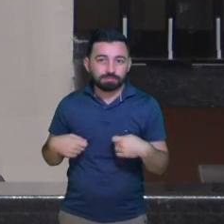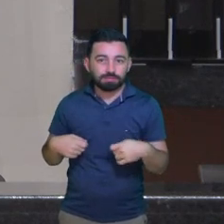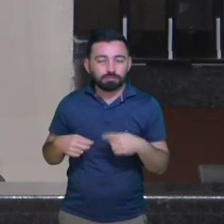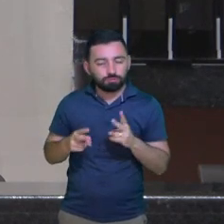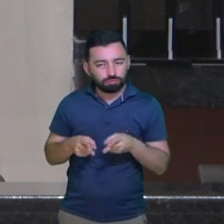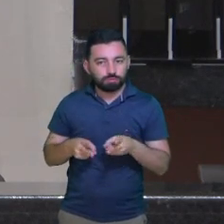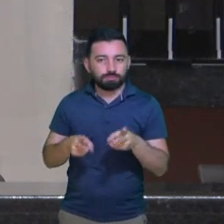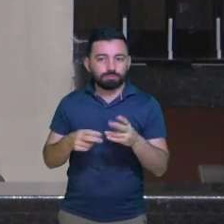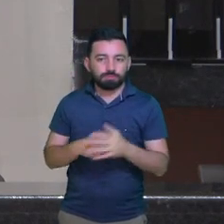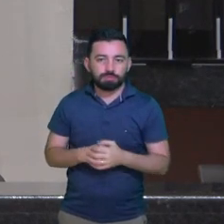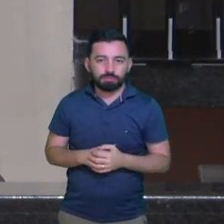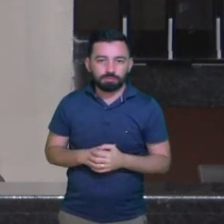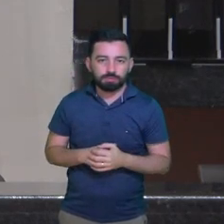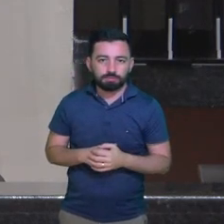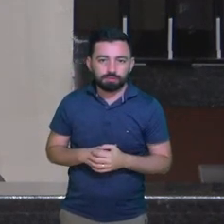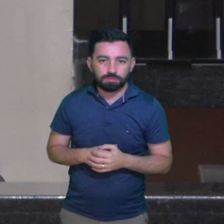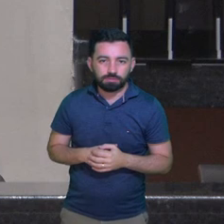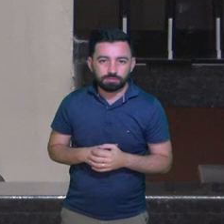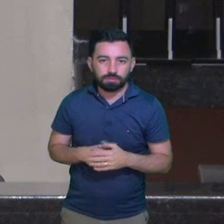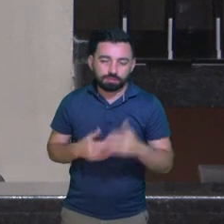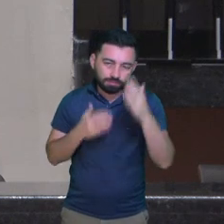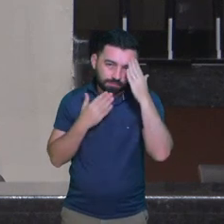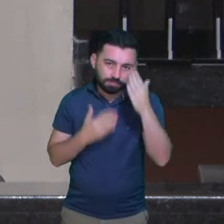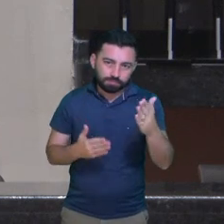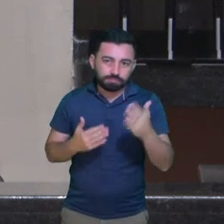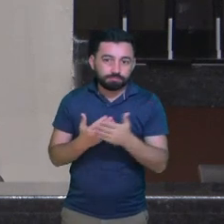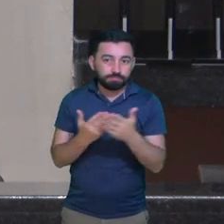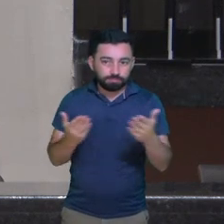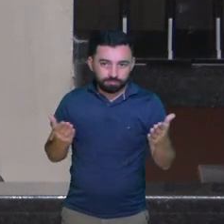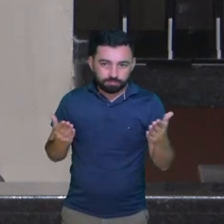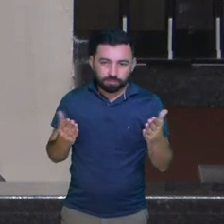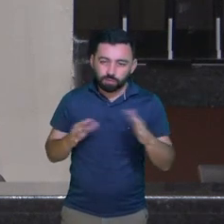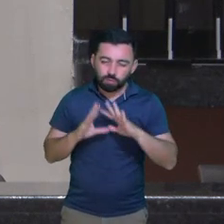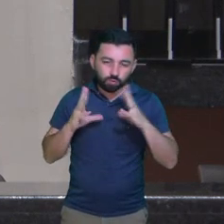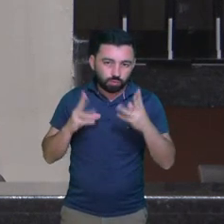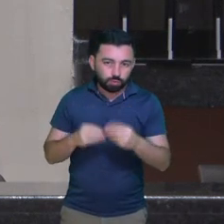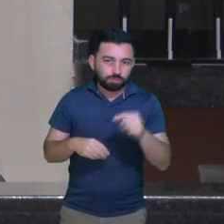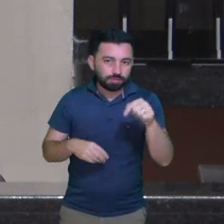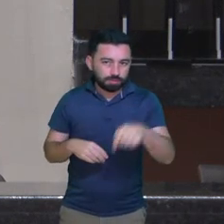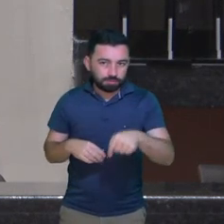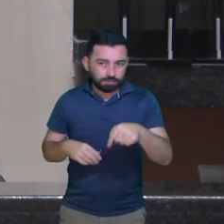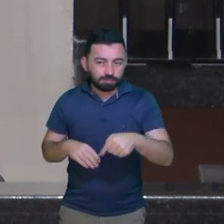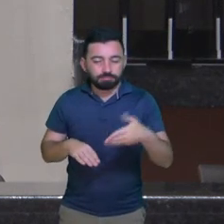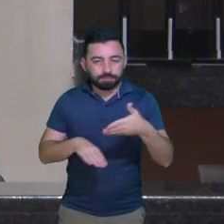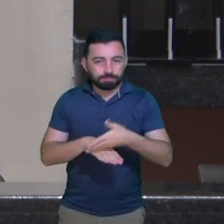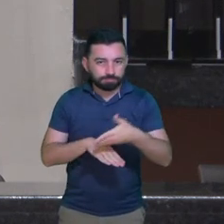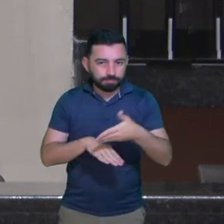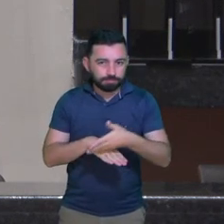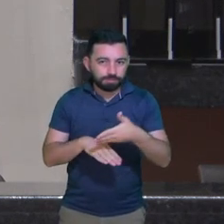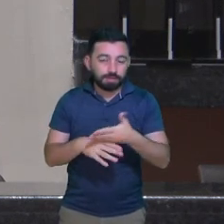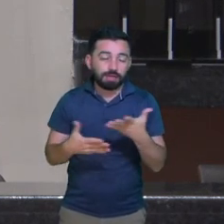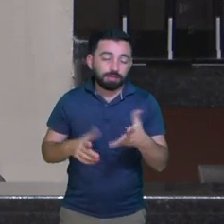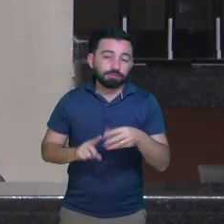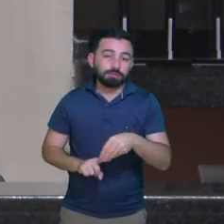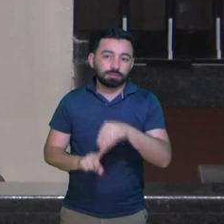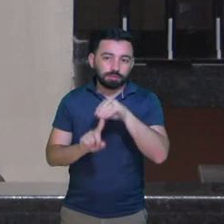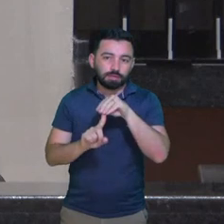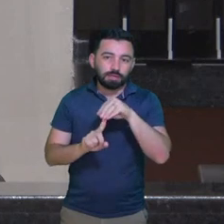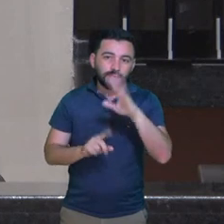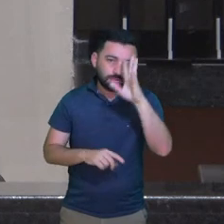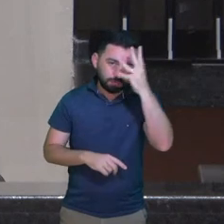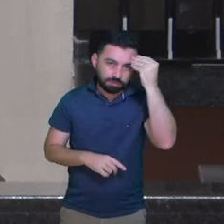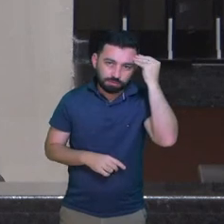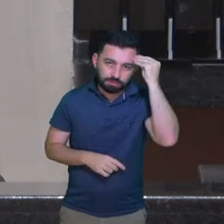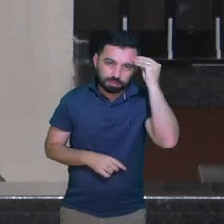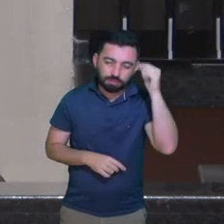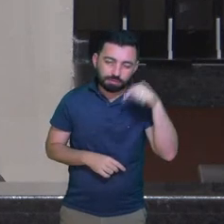continuado ao tempo que eu agradeço imensamente a todos que contribuíram com esse movimento e queria destacar aqui a deputada Luciana carminati